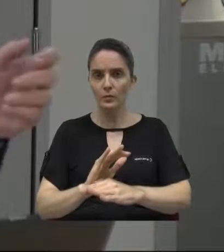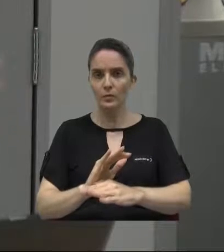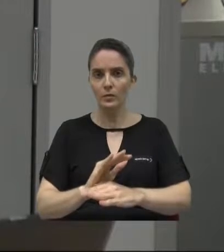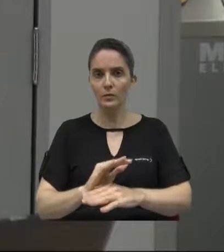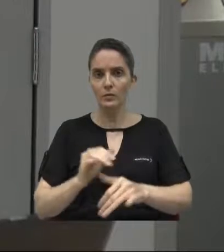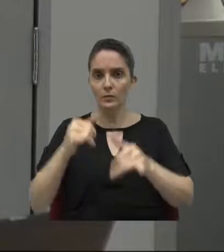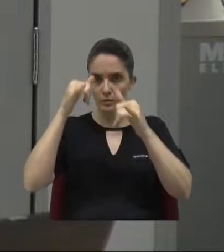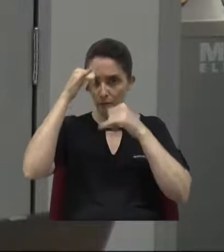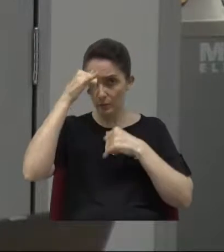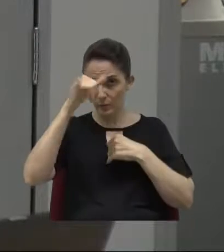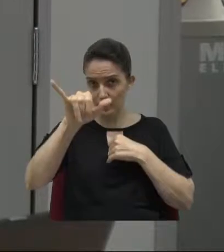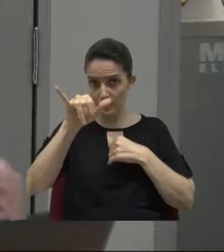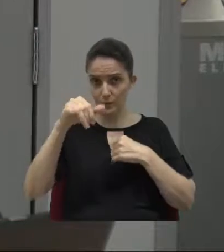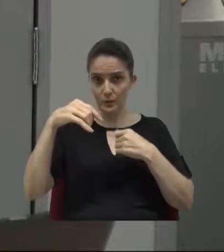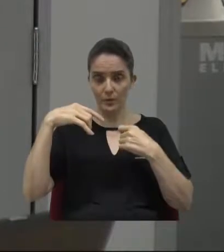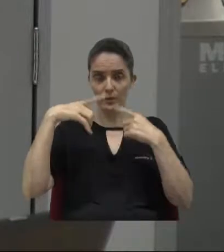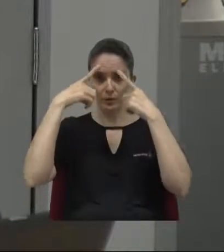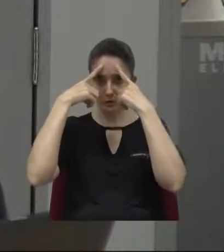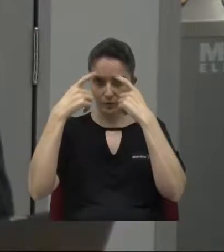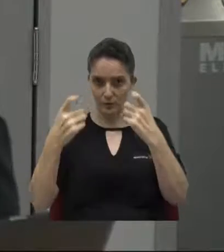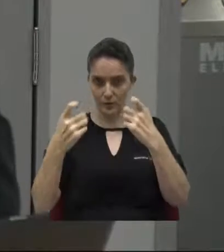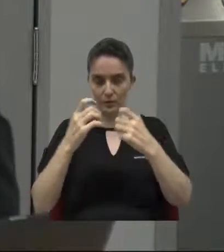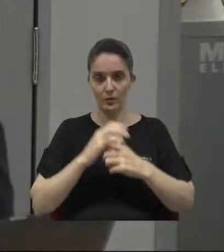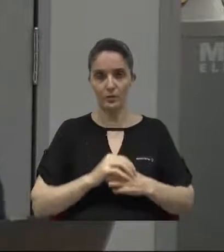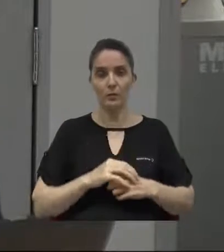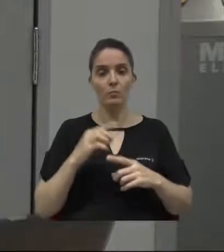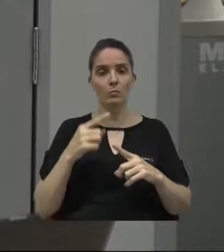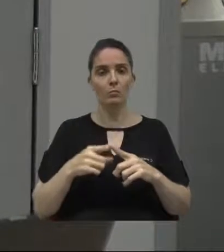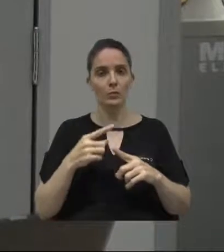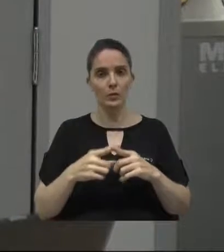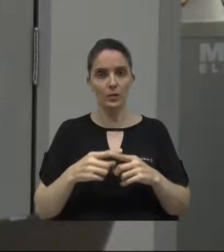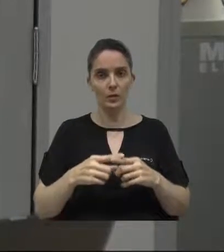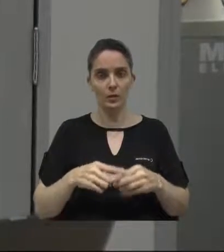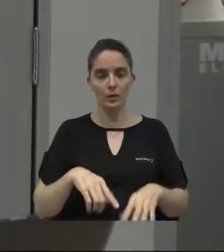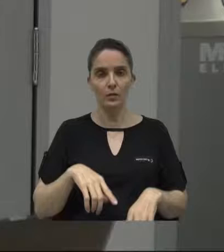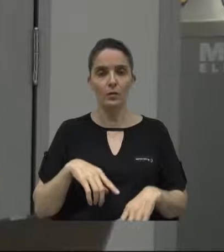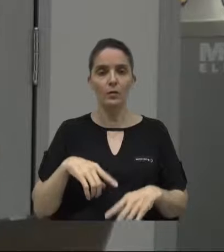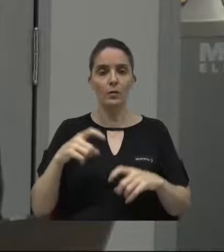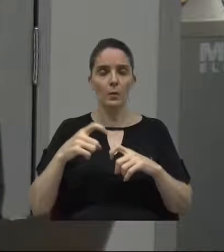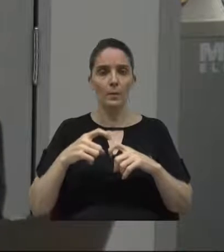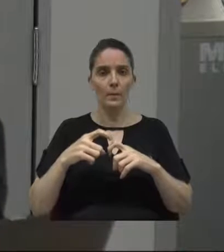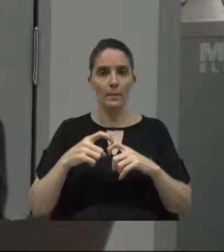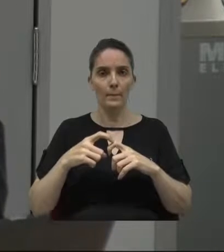acho que o pronto atendimento, ele exige muito do profissional médico. Não vamos aqui